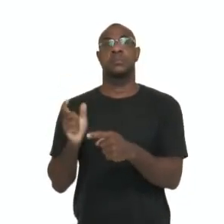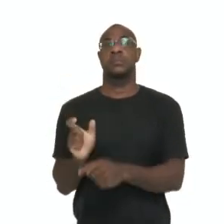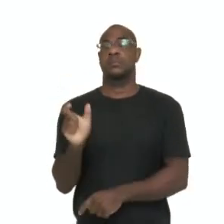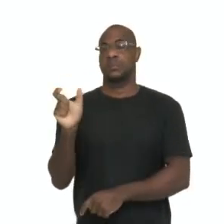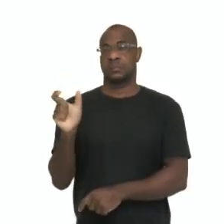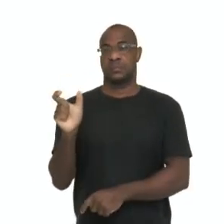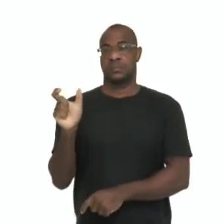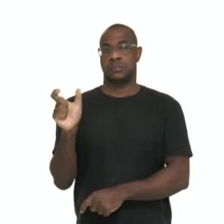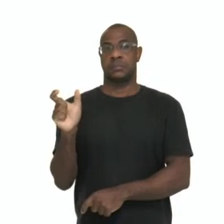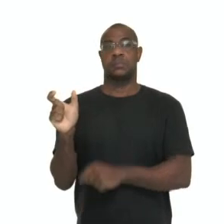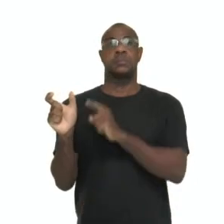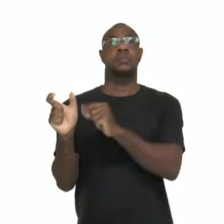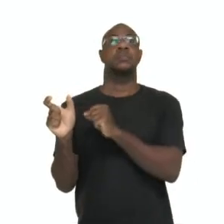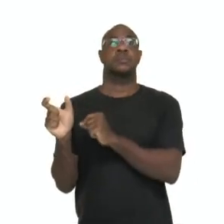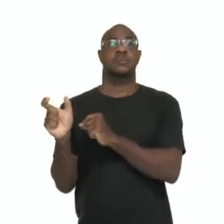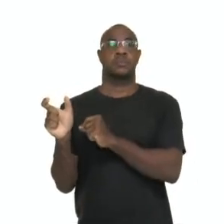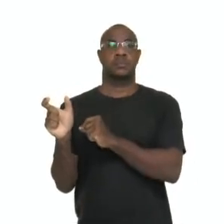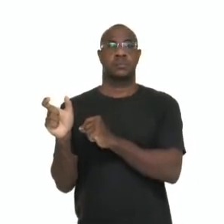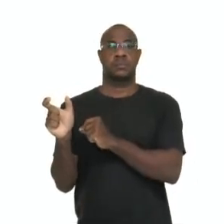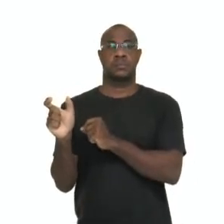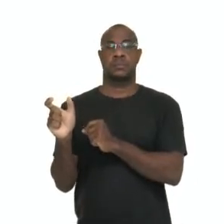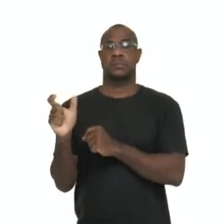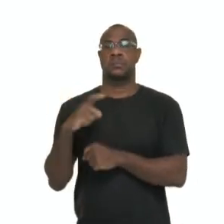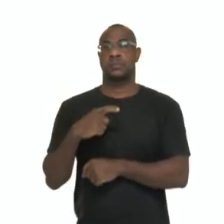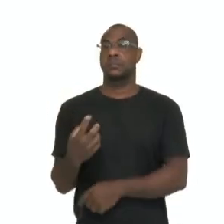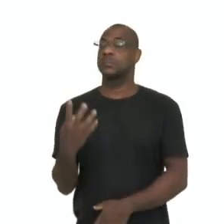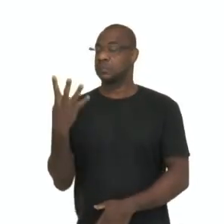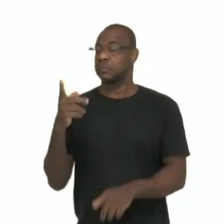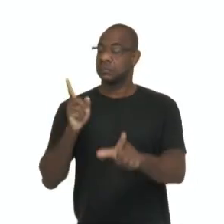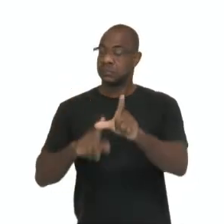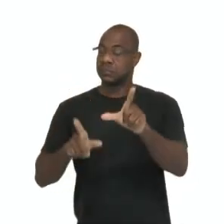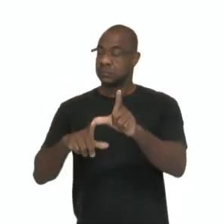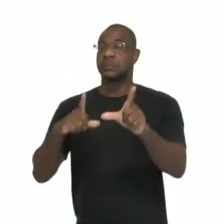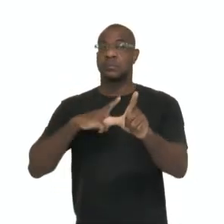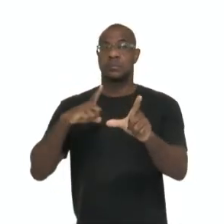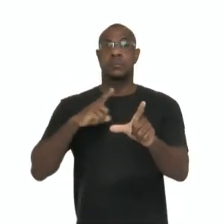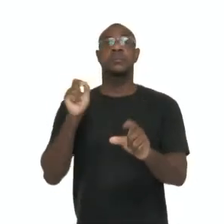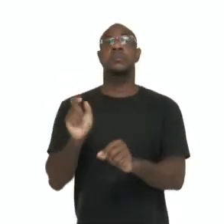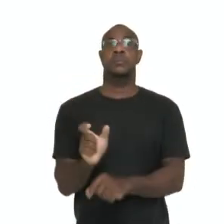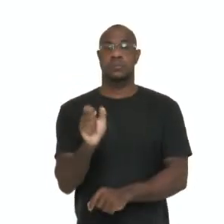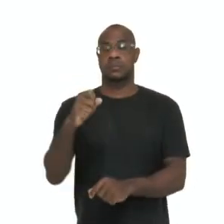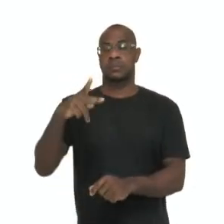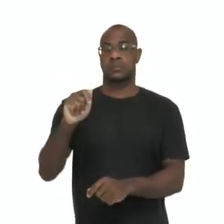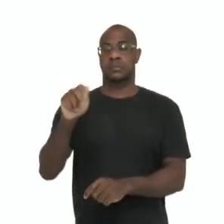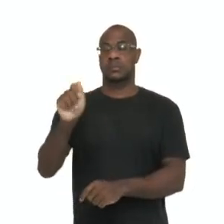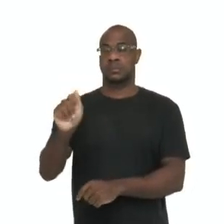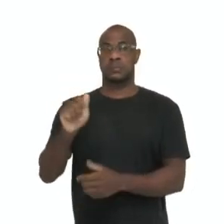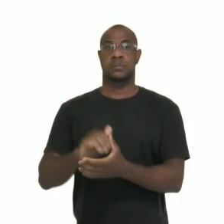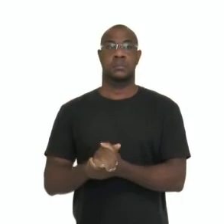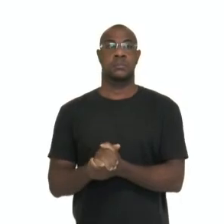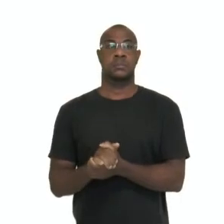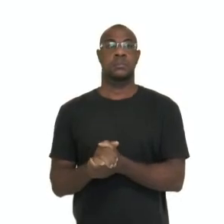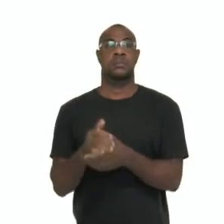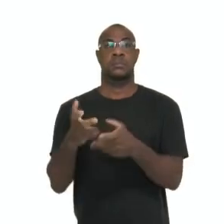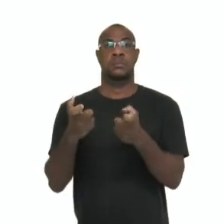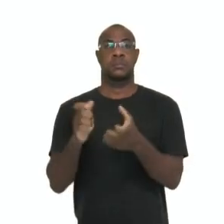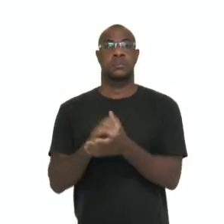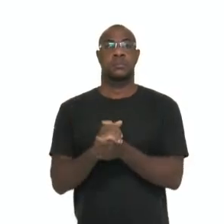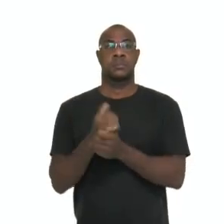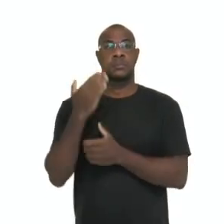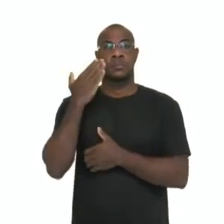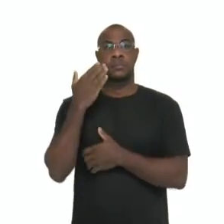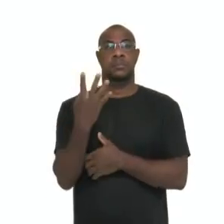palavra inteira, que é composta de 4 letras, que é a palavra papa. Então, observe